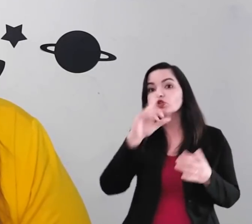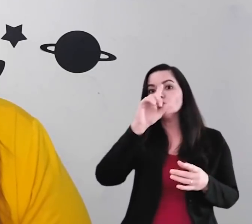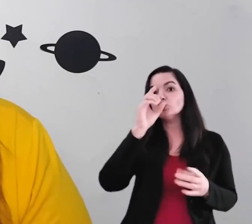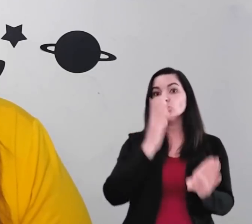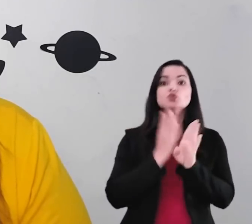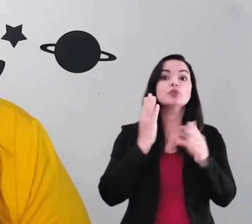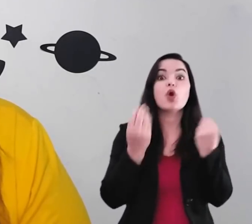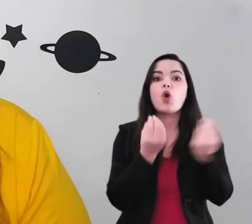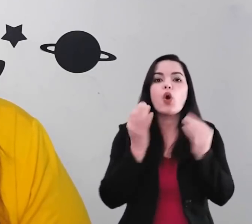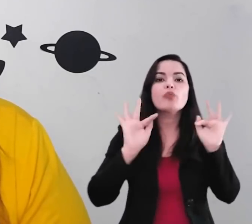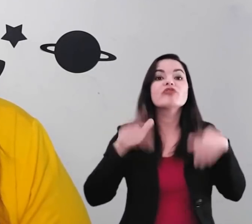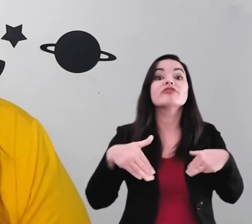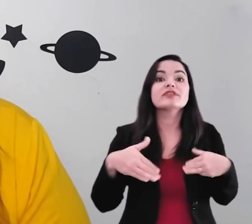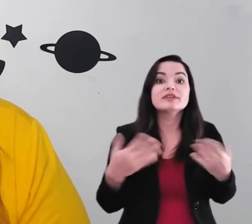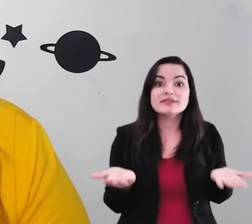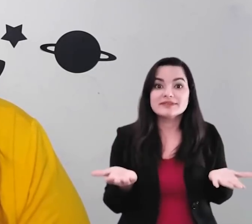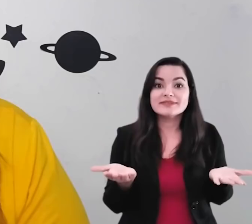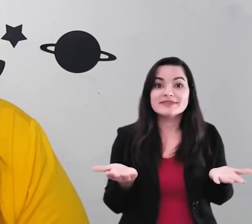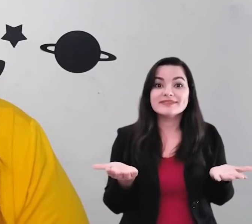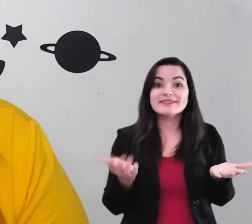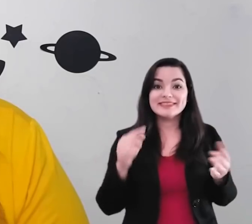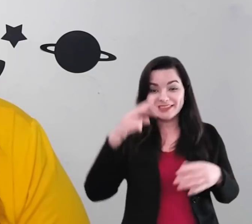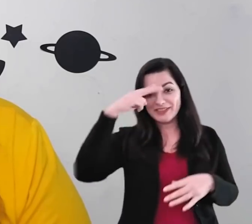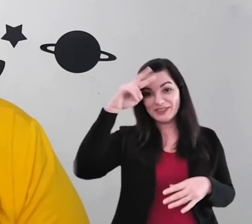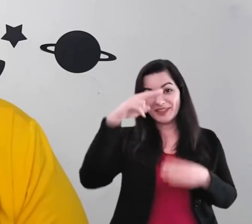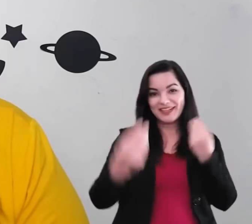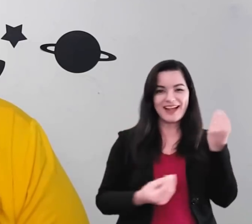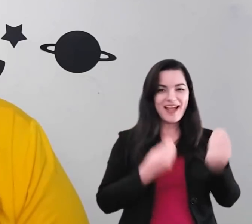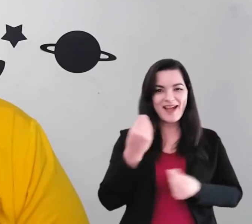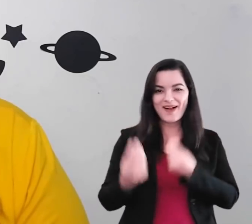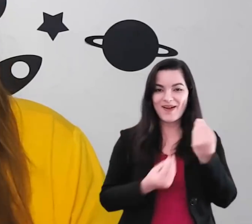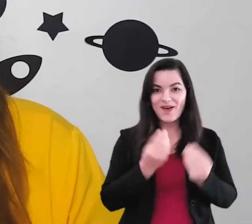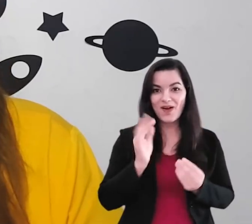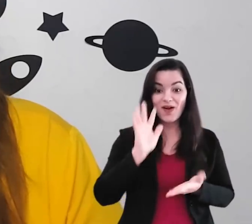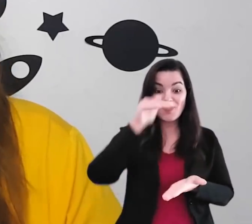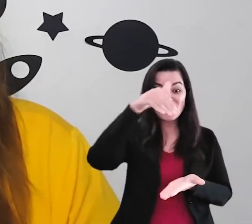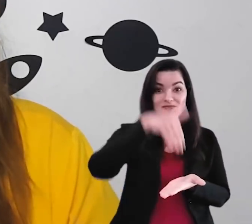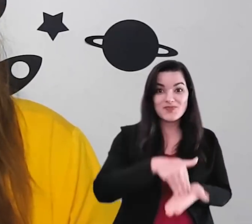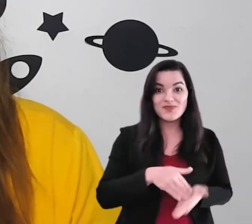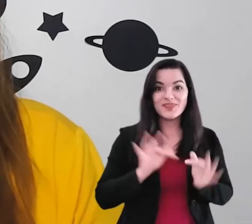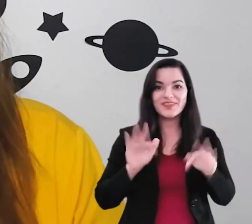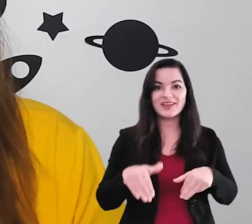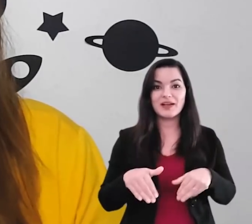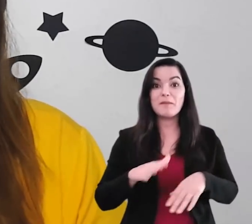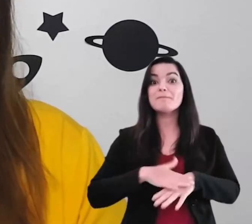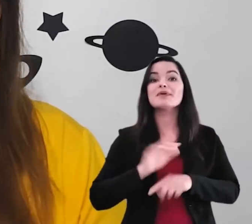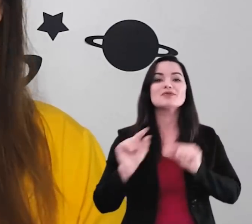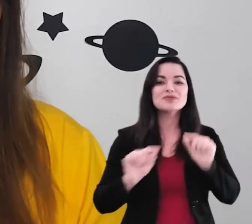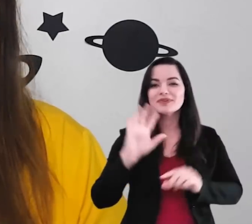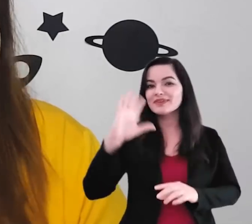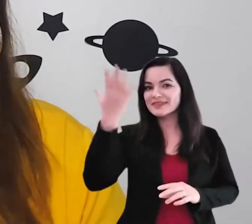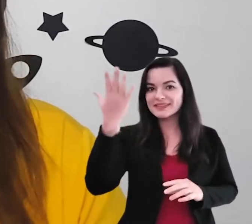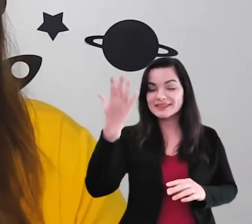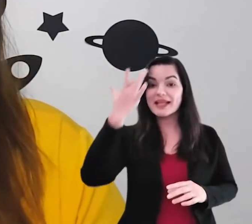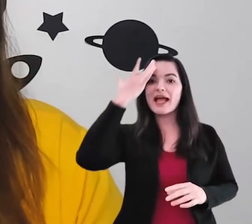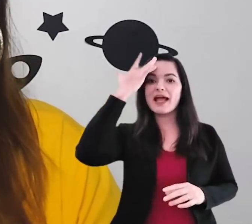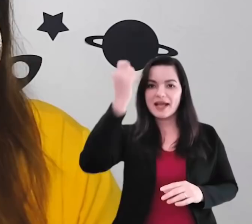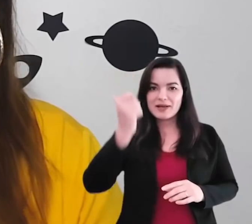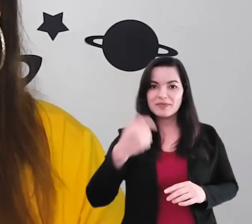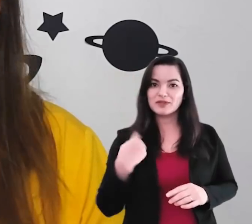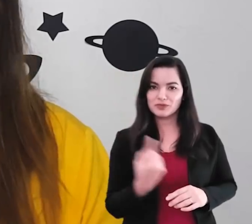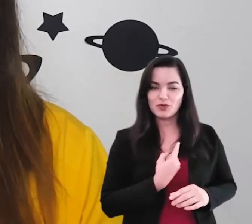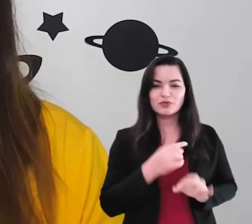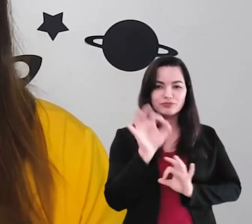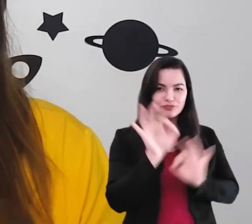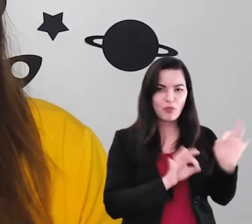Como será o desfecho dessa história? O que mais pode acontecer? Amanhã iremos organizar o nosso